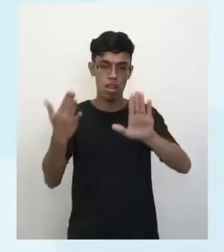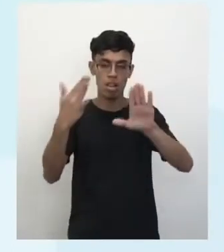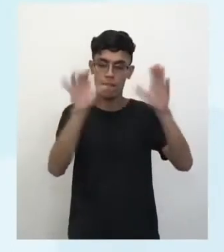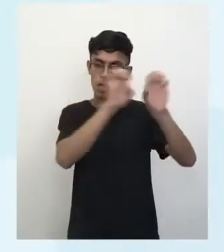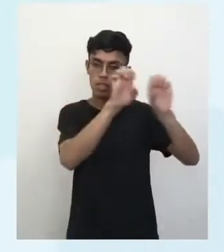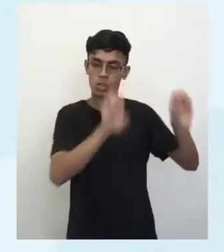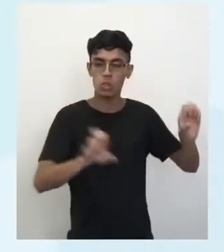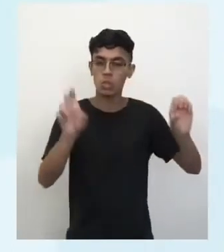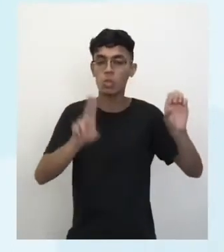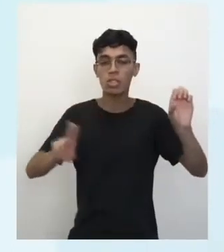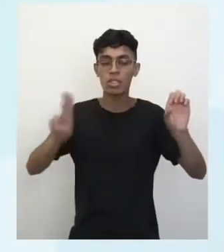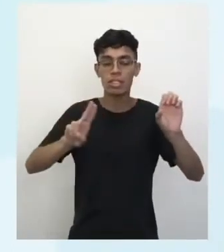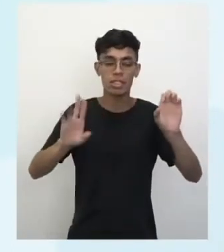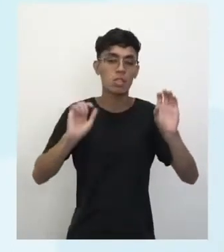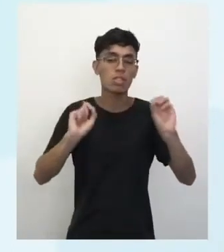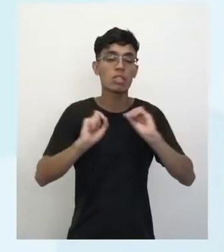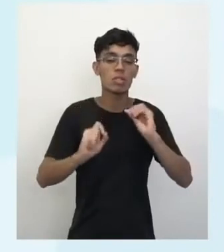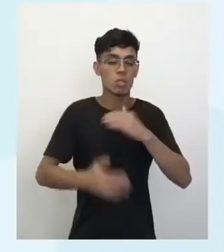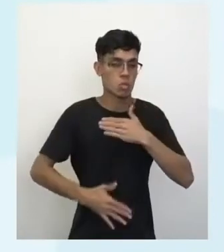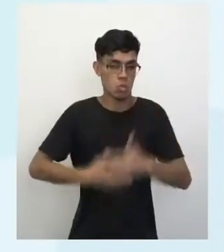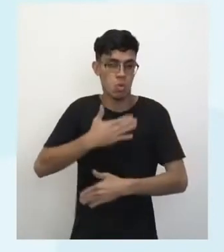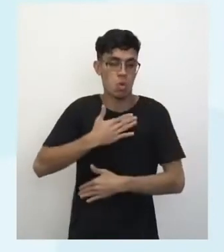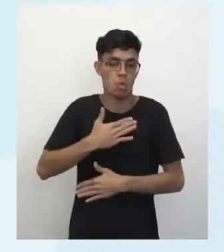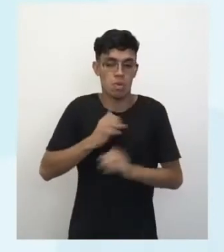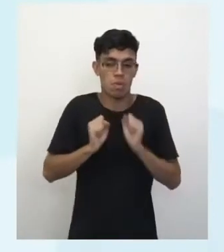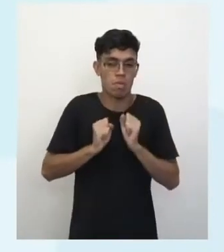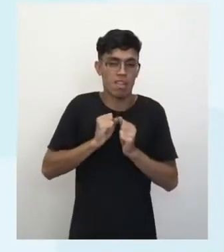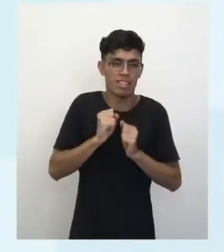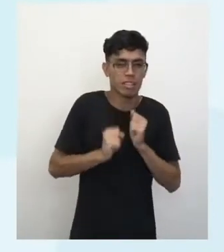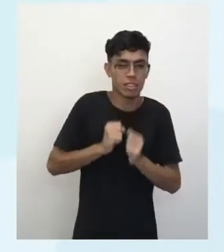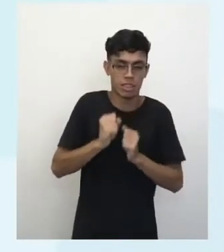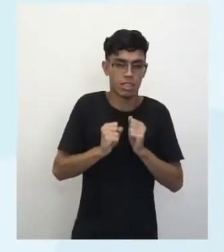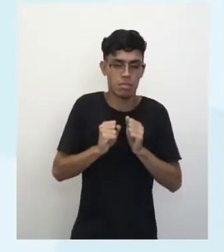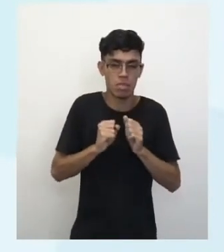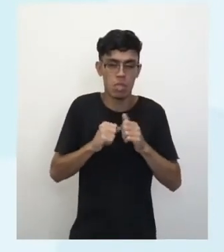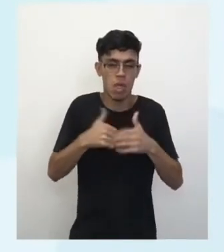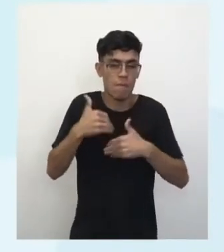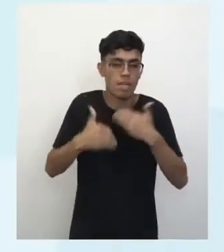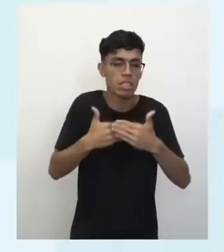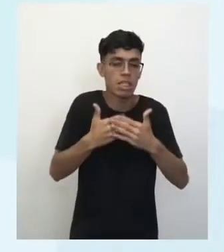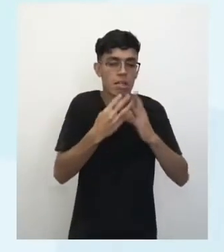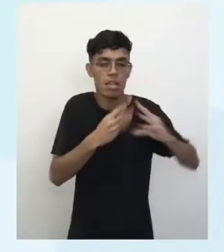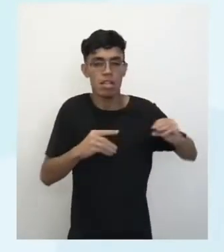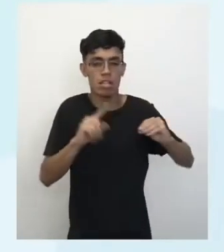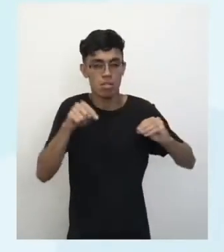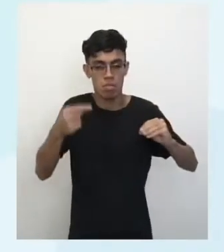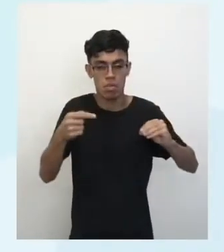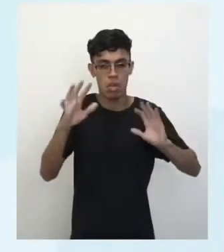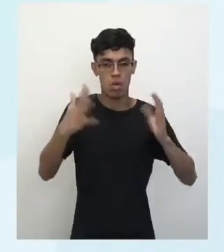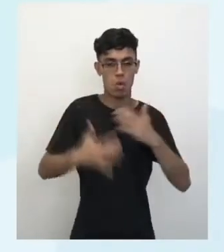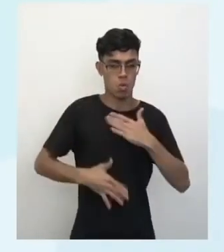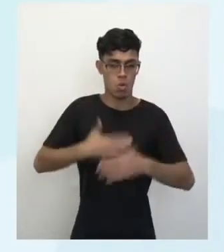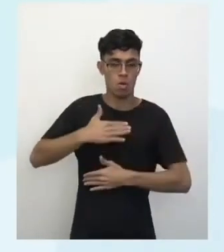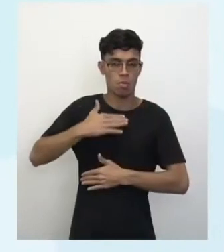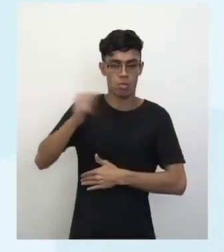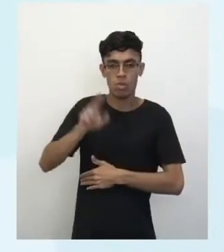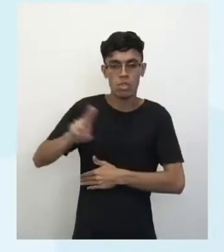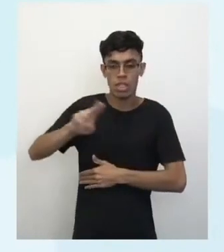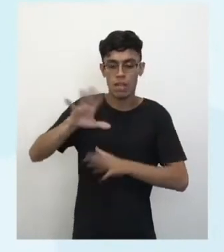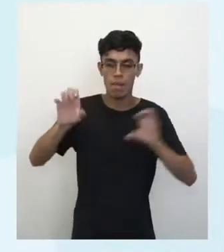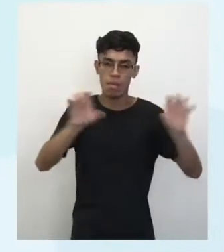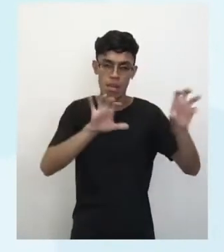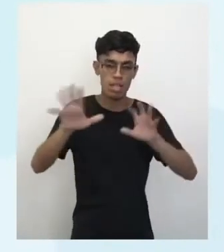não utilizadas pelo organismo atrofiavam e deixavam de surgir na prole, enquanto estruturas muito utilizadas passavam de forma desenvolvida para